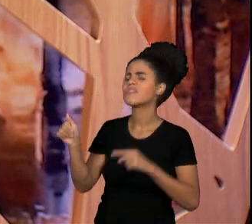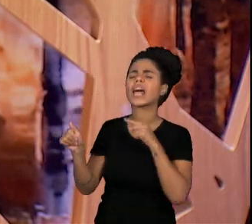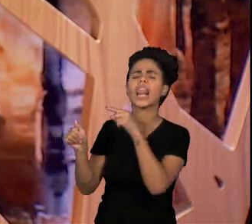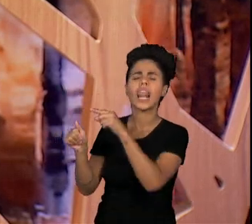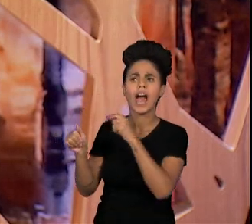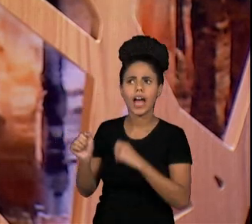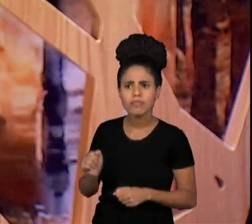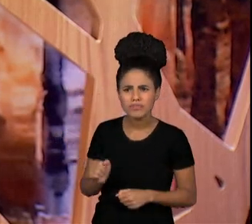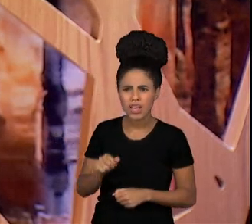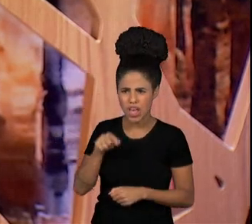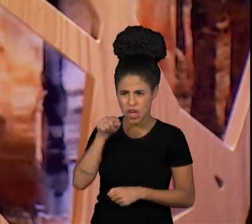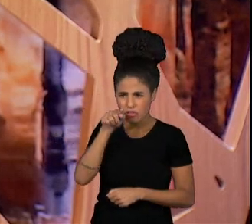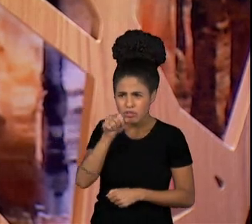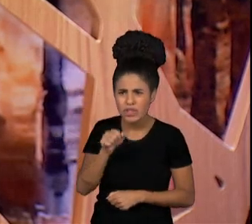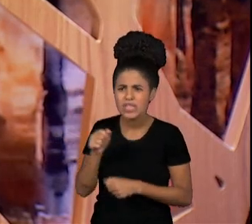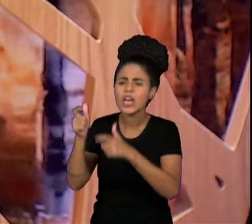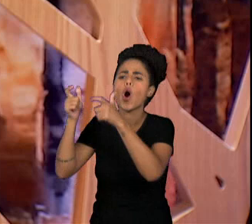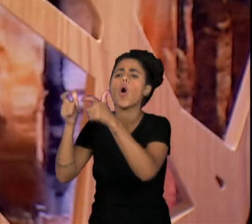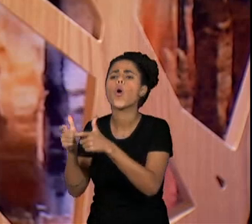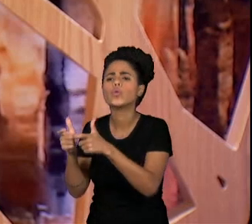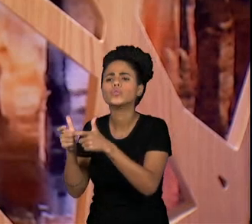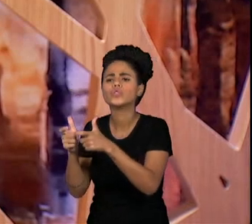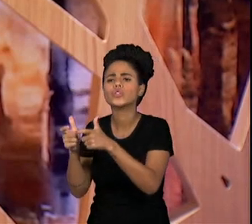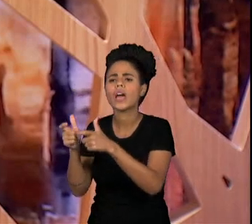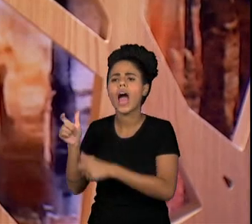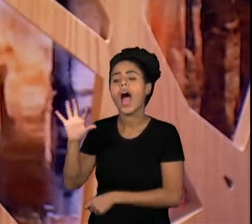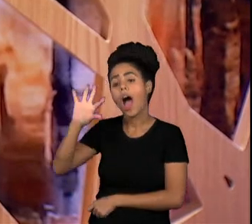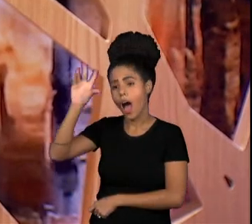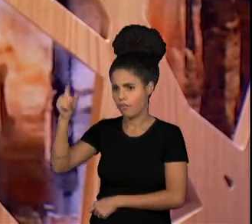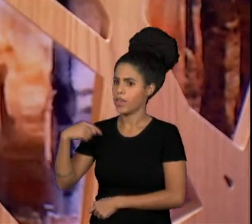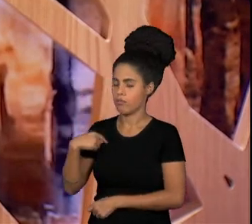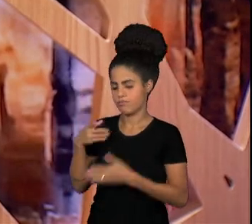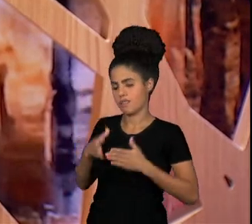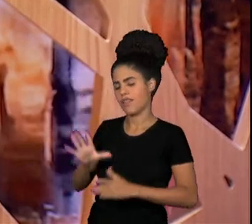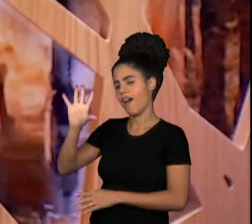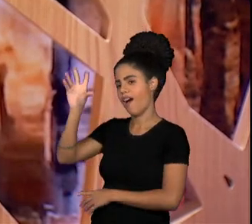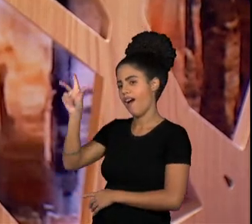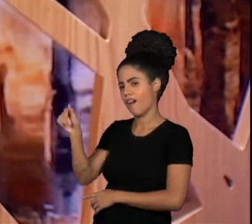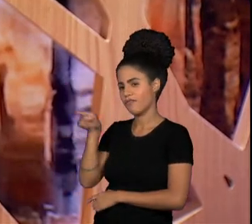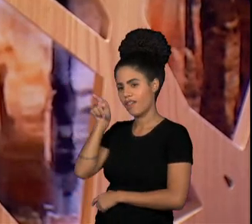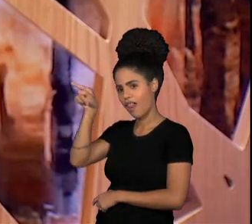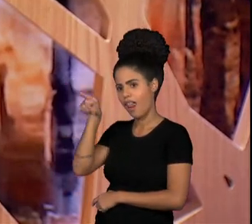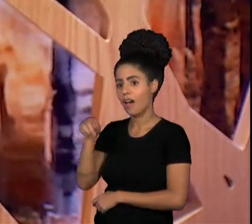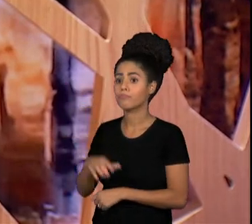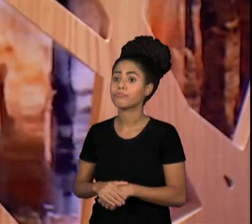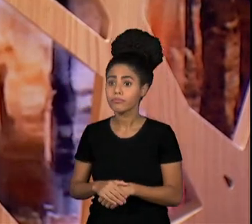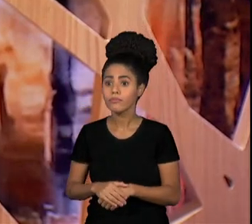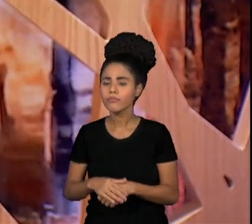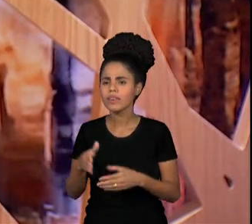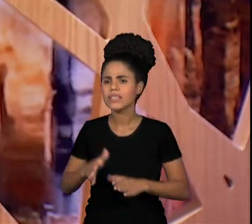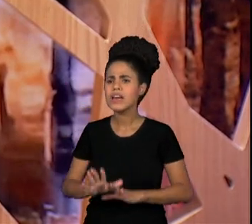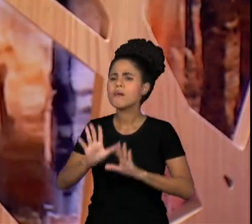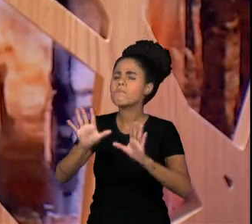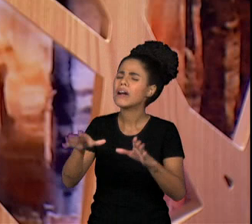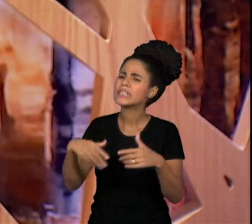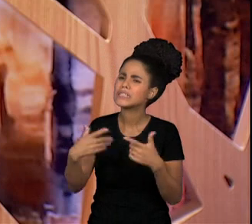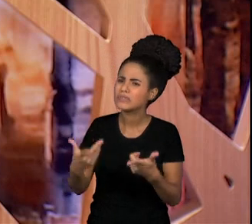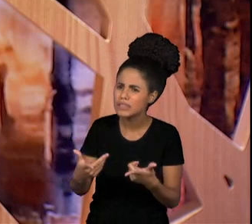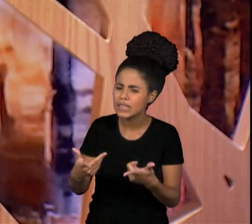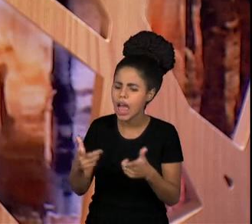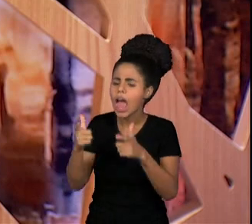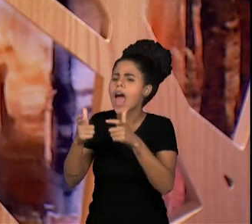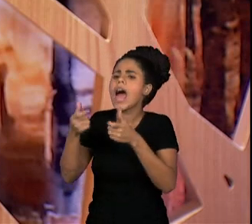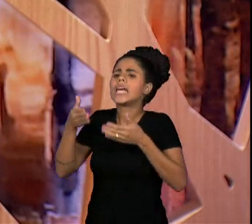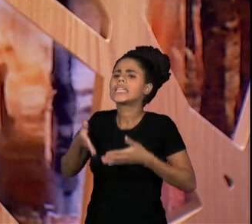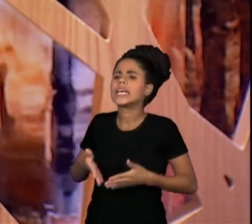tipo, vocês de onde? Primeira pergunta, eu falo, sou africana, sou do continente africano. Ah, você é na